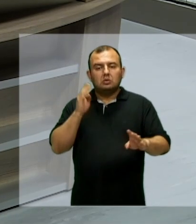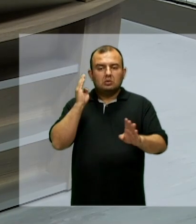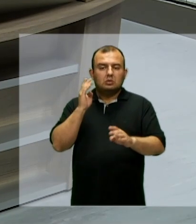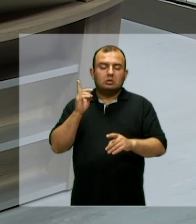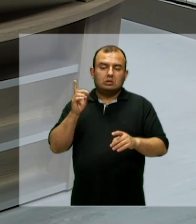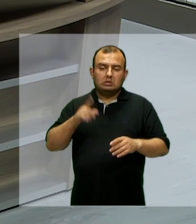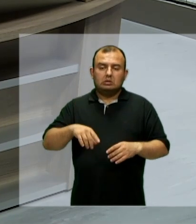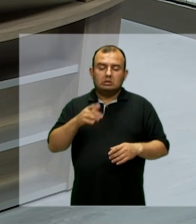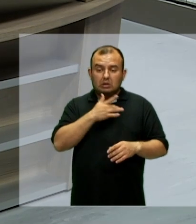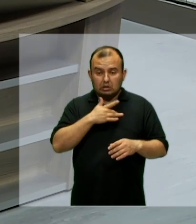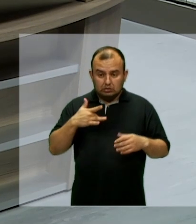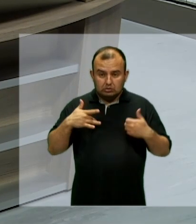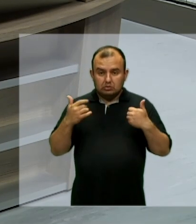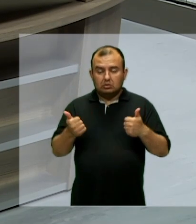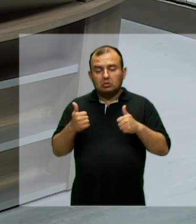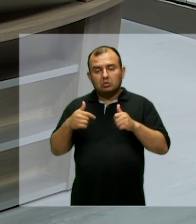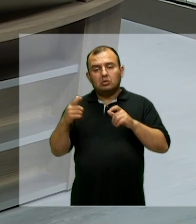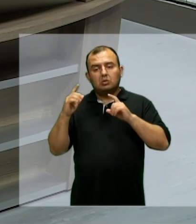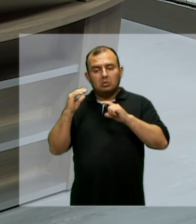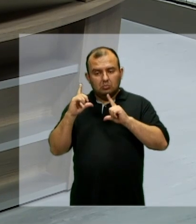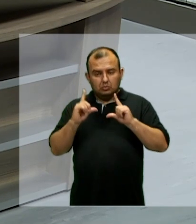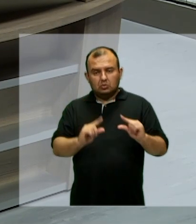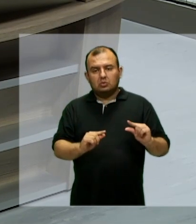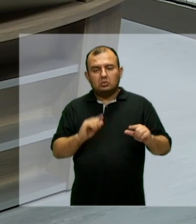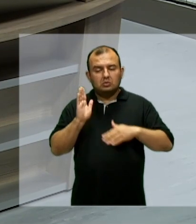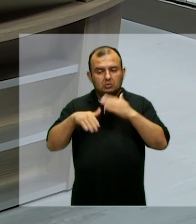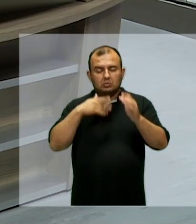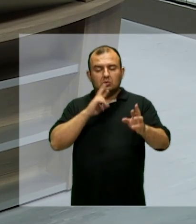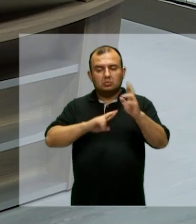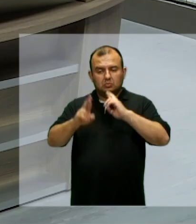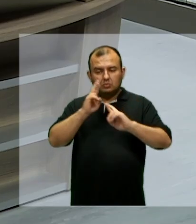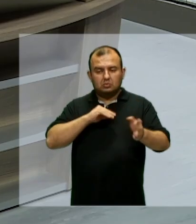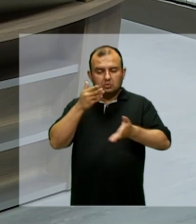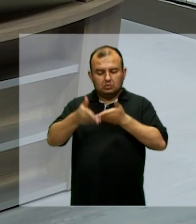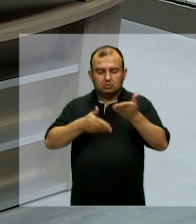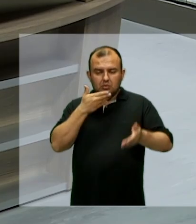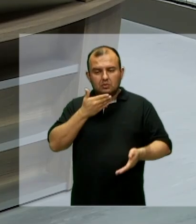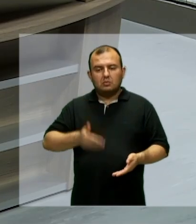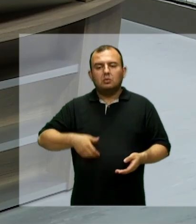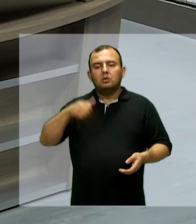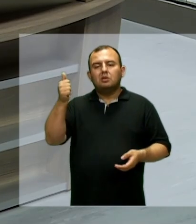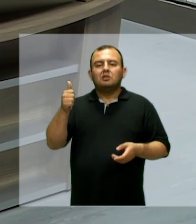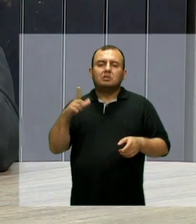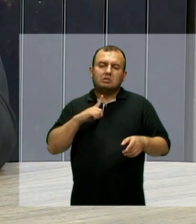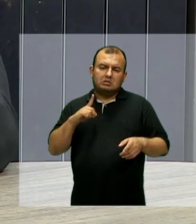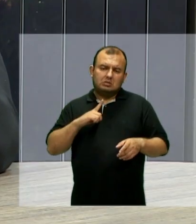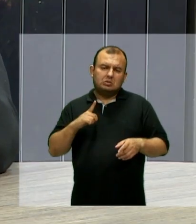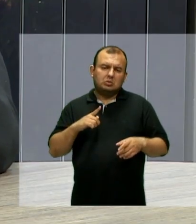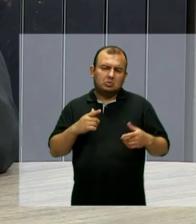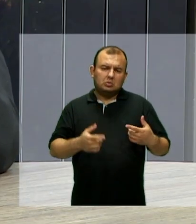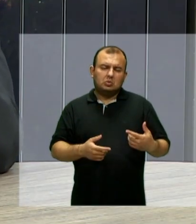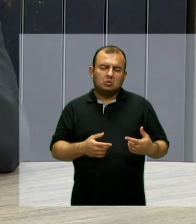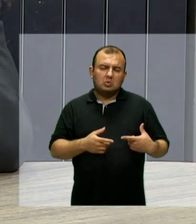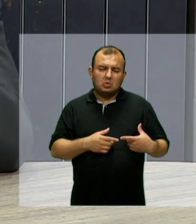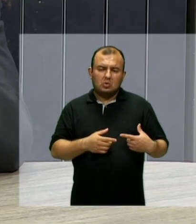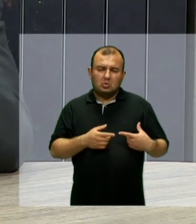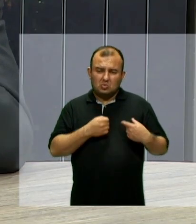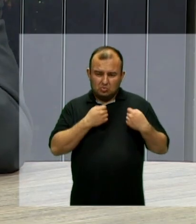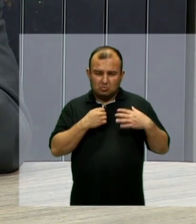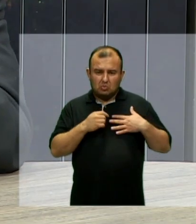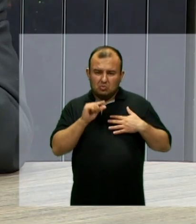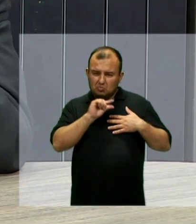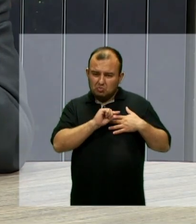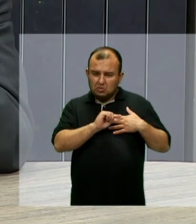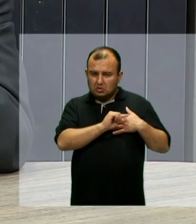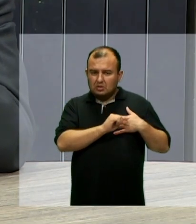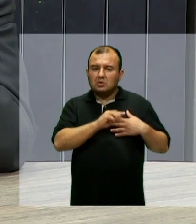estadios menos avançados e, consequentemente, melhores respostas terapêuticas. Embora existam algum tipo de tumores que, mesmo pequenos, já são